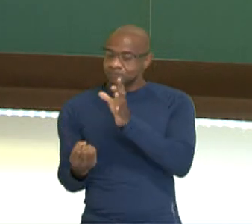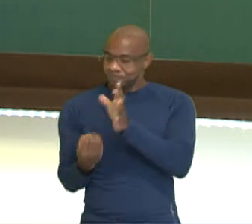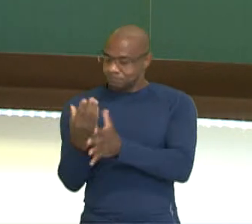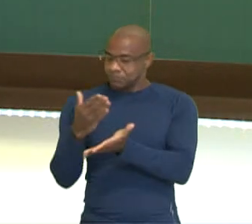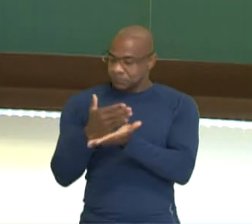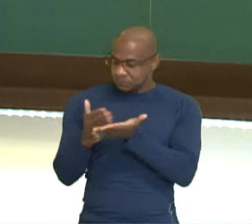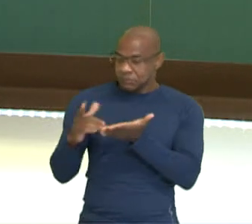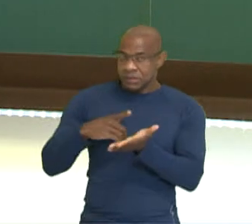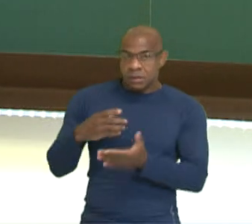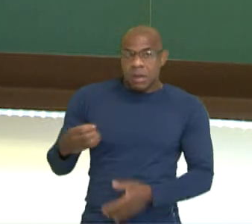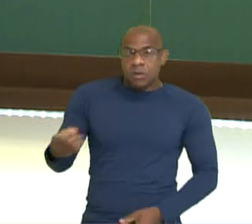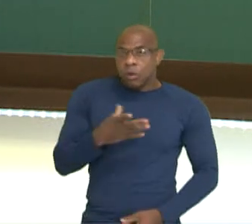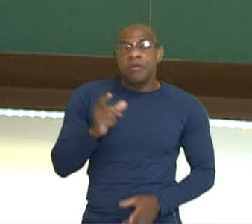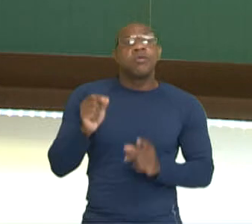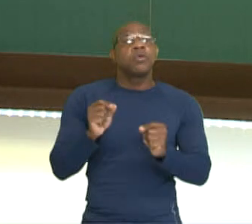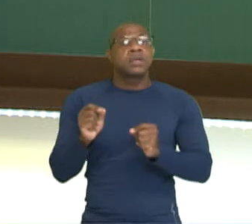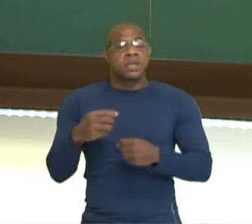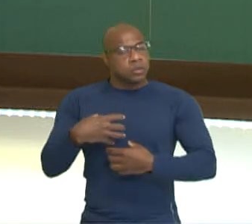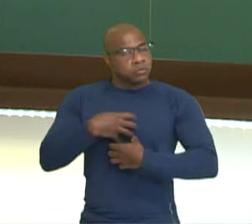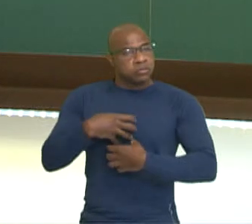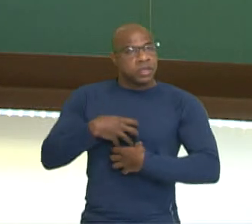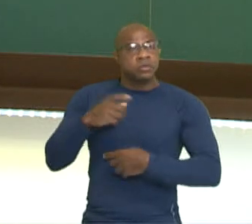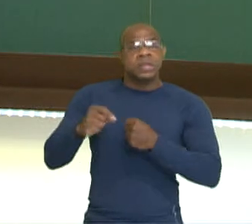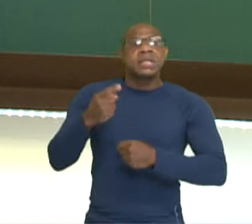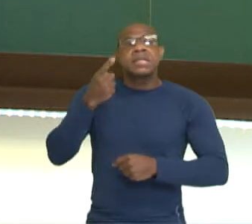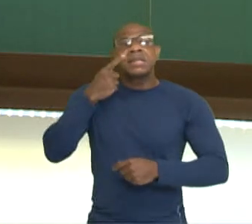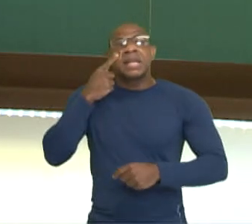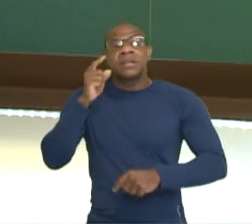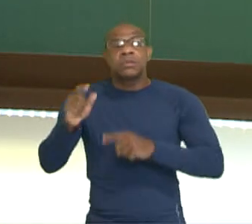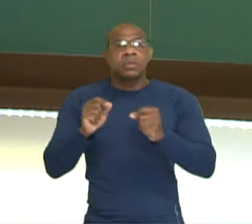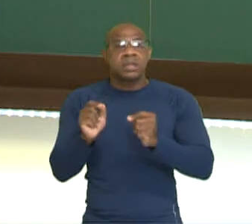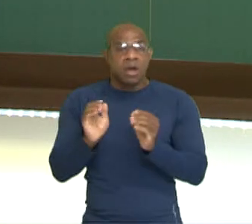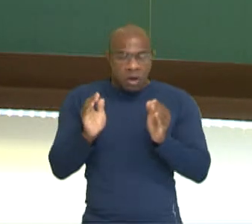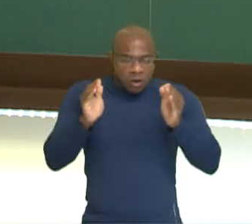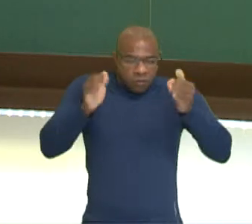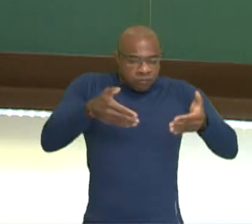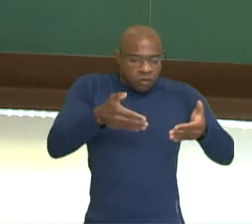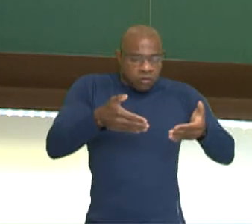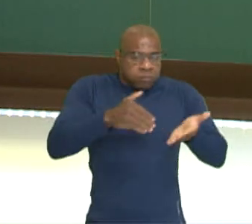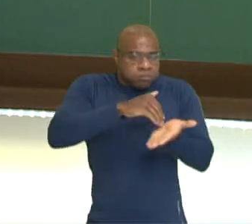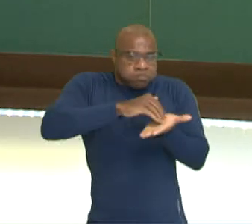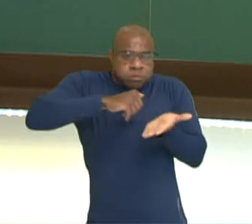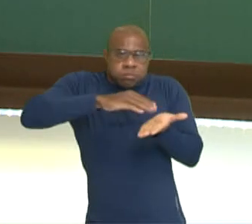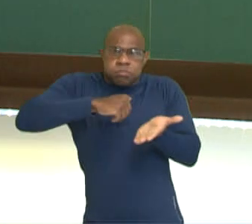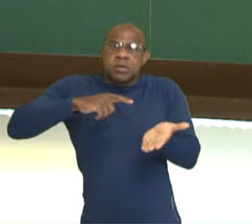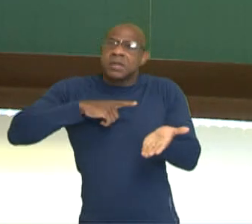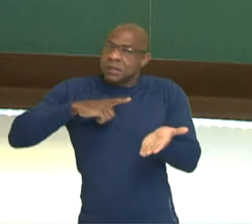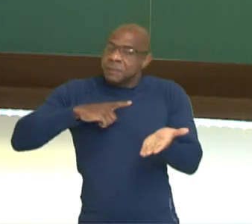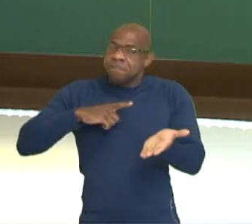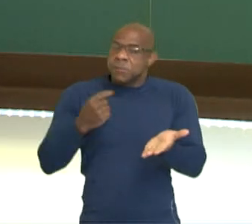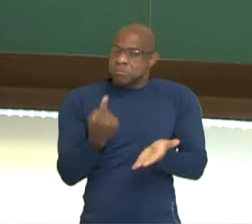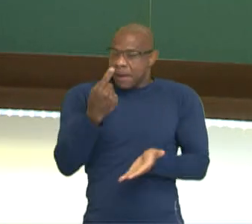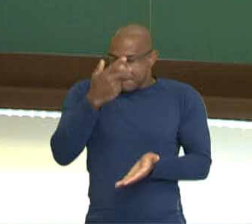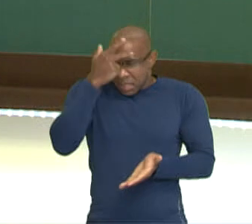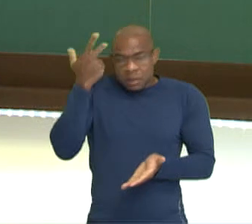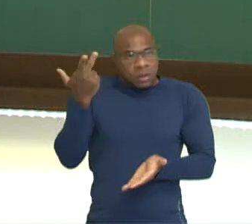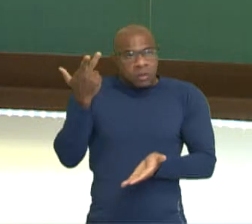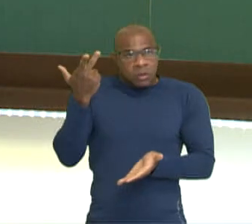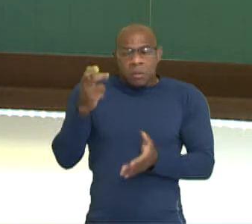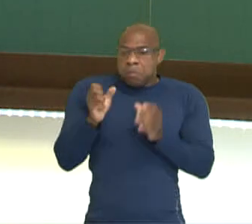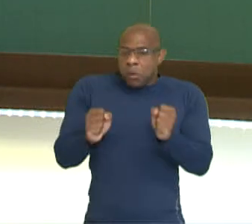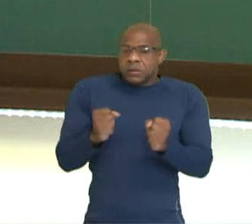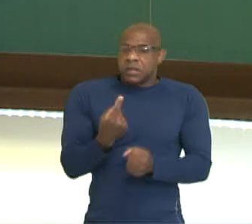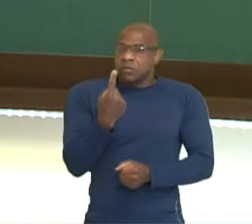uma nova configuração que tenta tirar este foco de centralização política em uma pessoa e sim